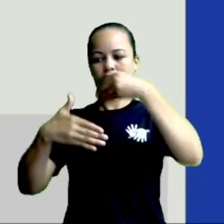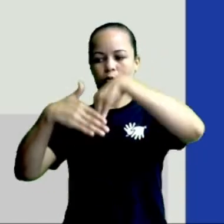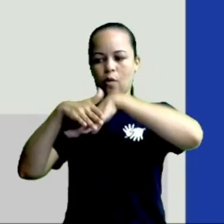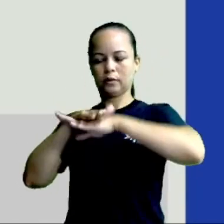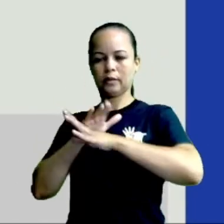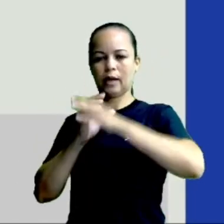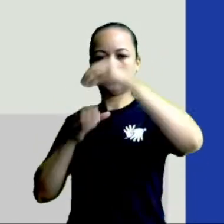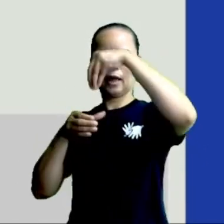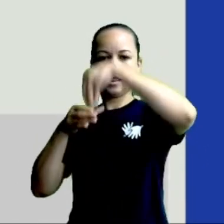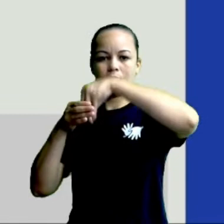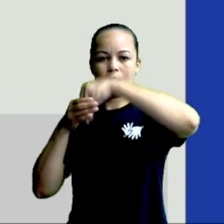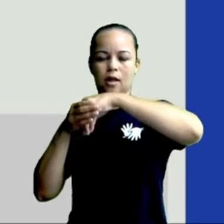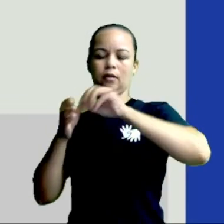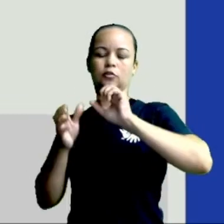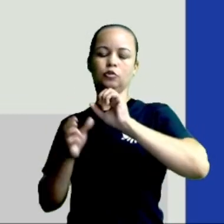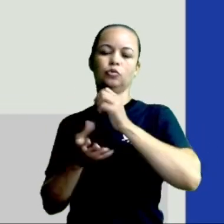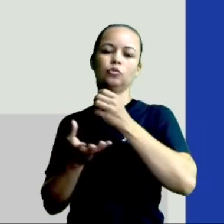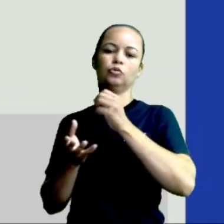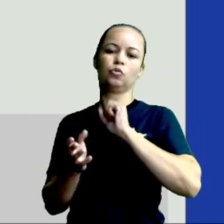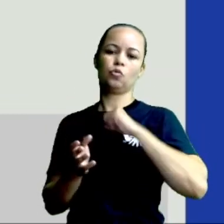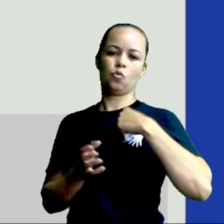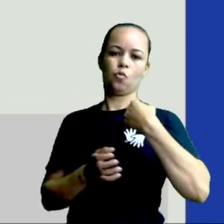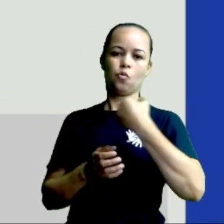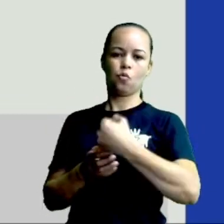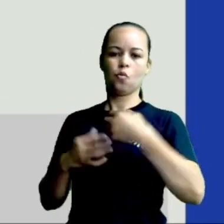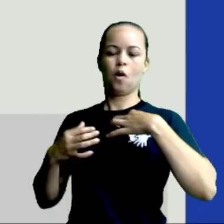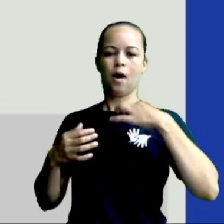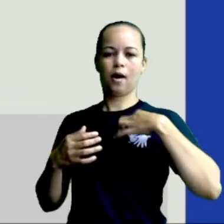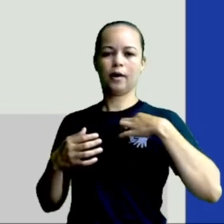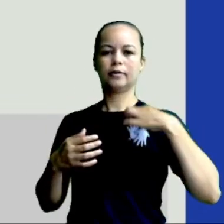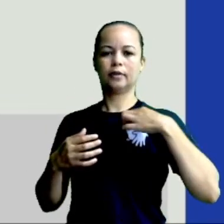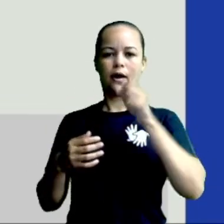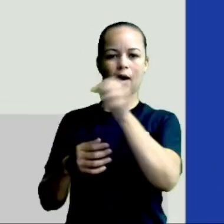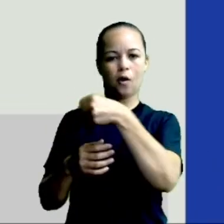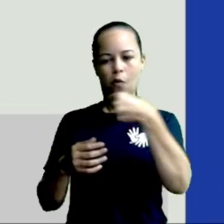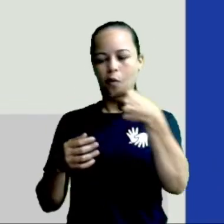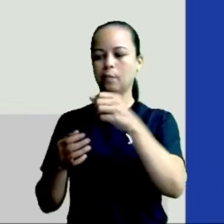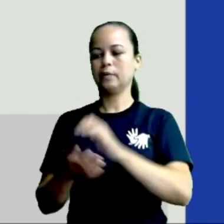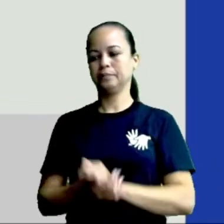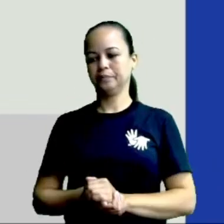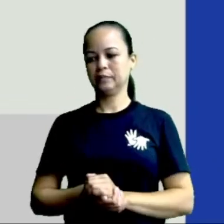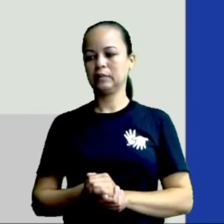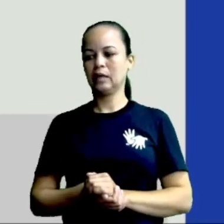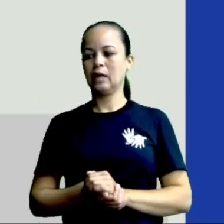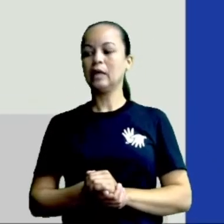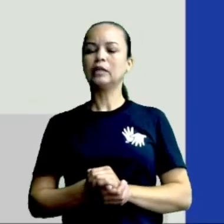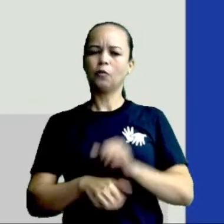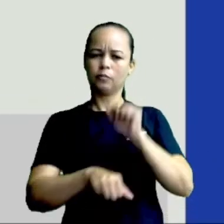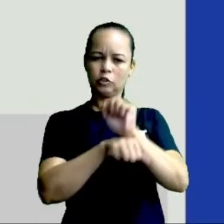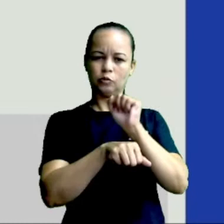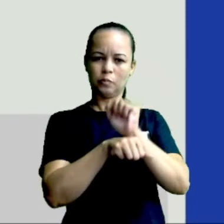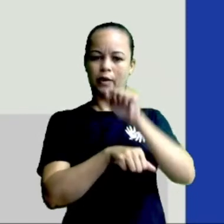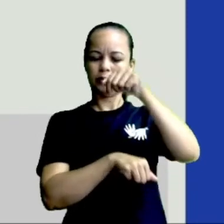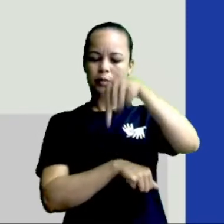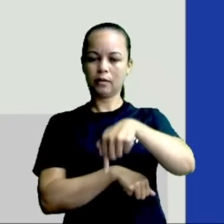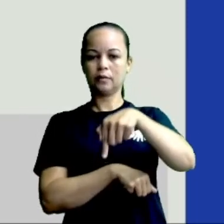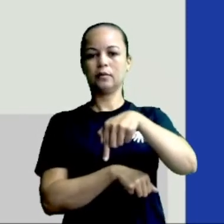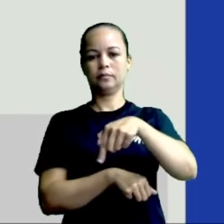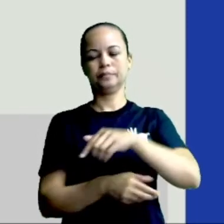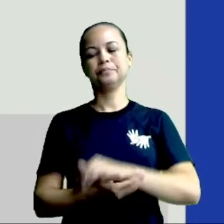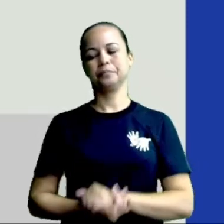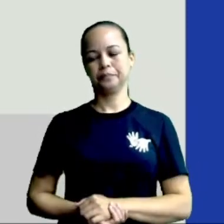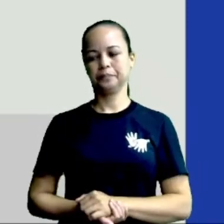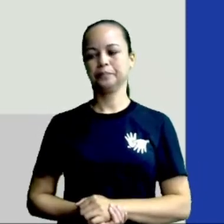Aguarde-me aqui. Então, são advérbios aí que está representando, né, o lugar, certo? Temos